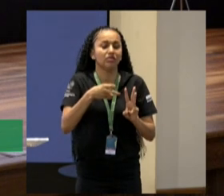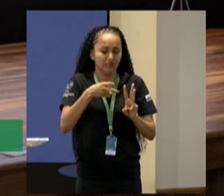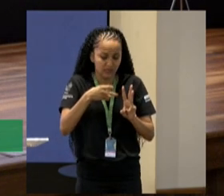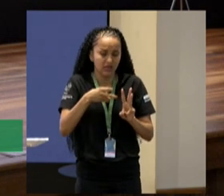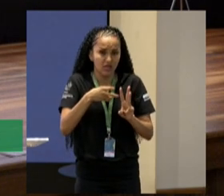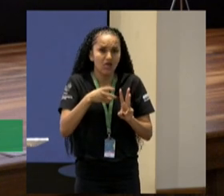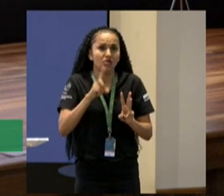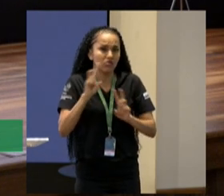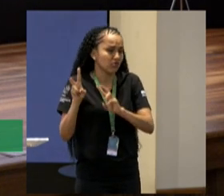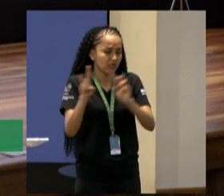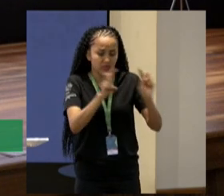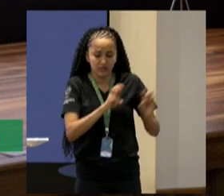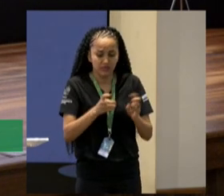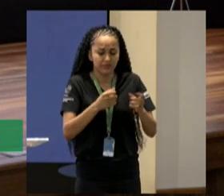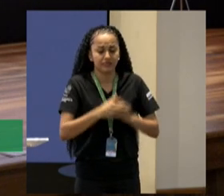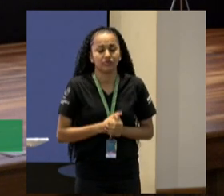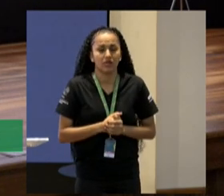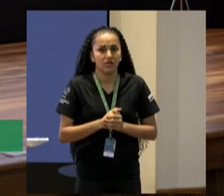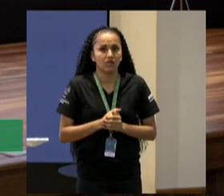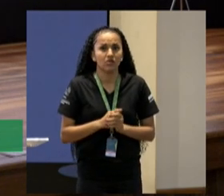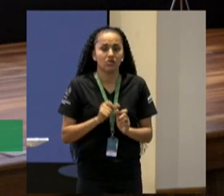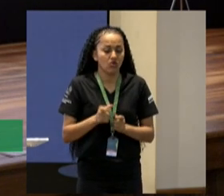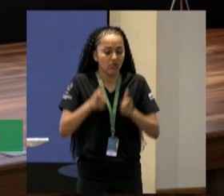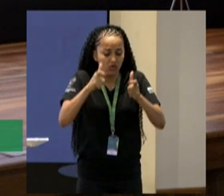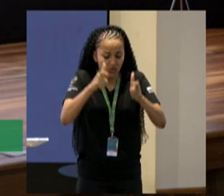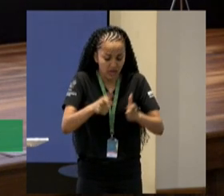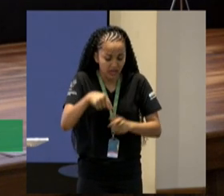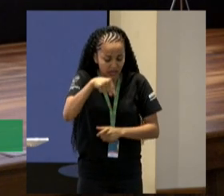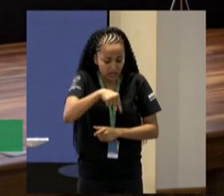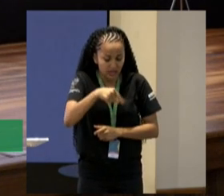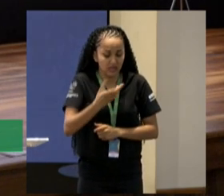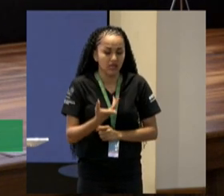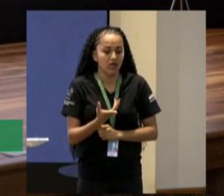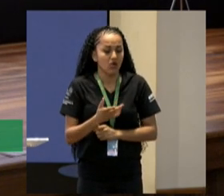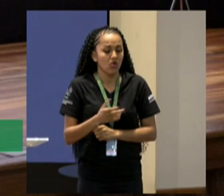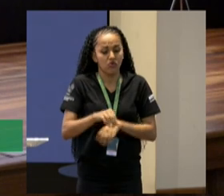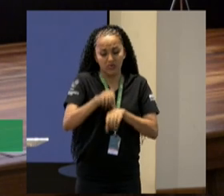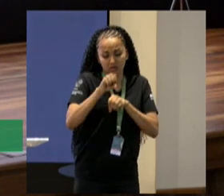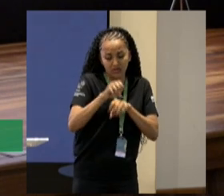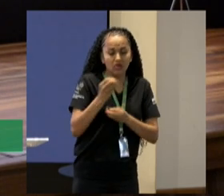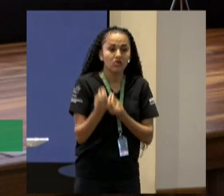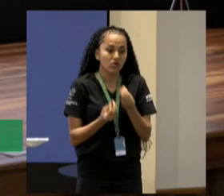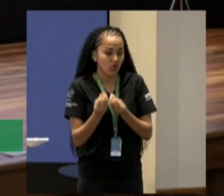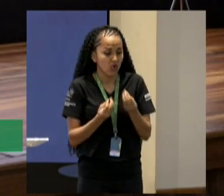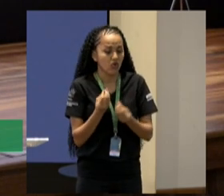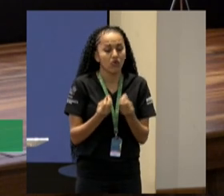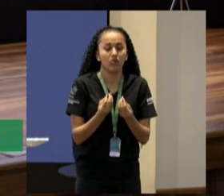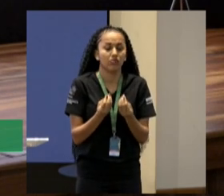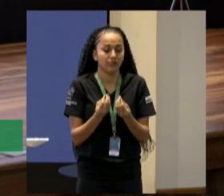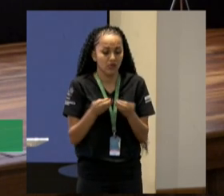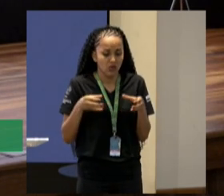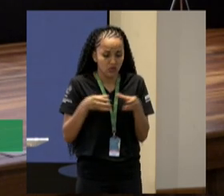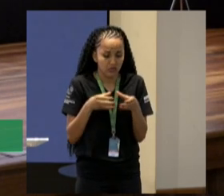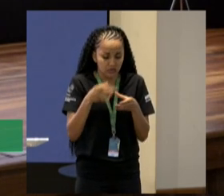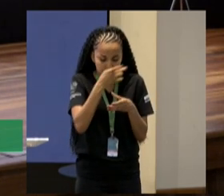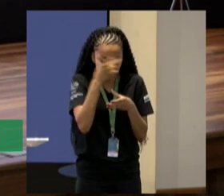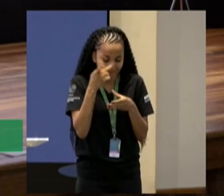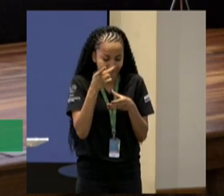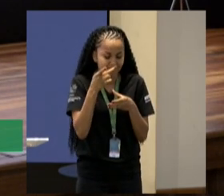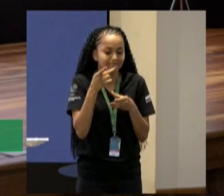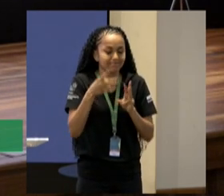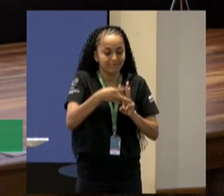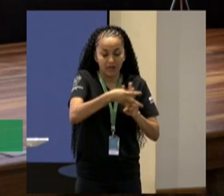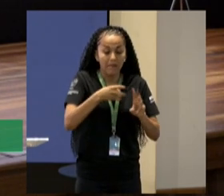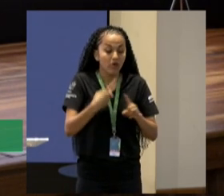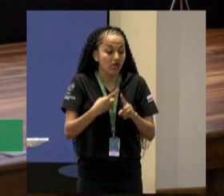uma aula sobre a ocupação daquele território, uma aula sobre populações indígenas de Santa Catarina, por que que eles estão